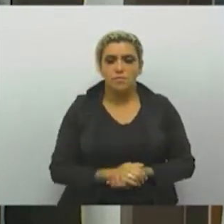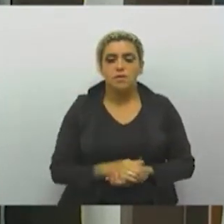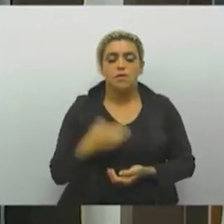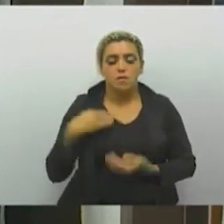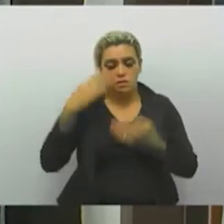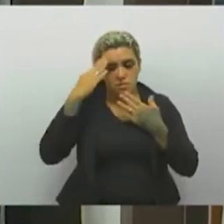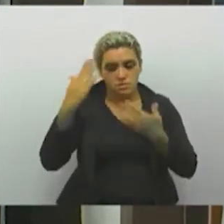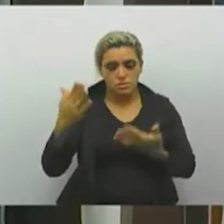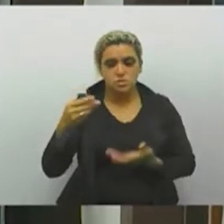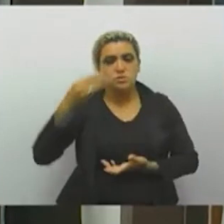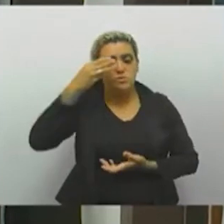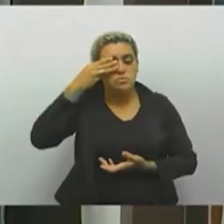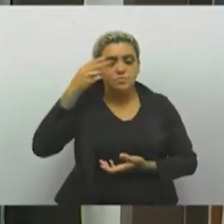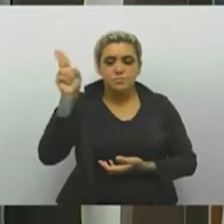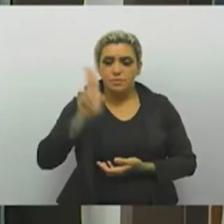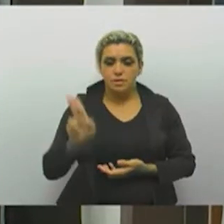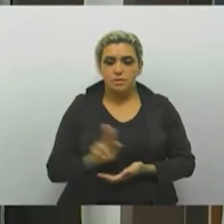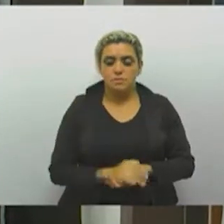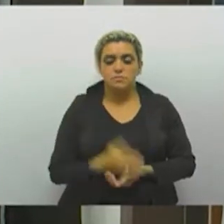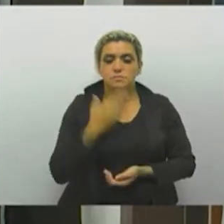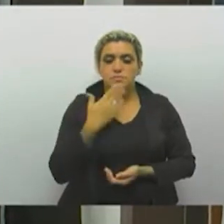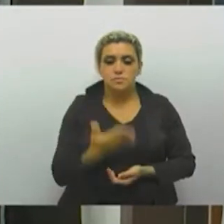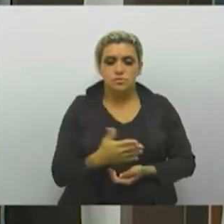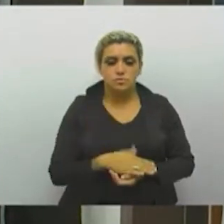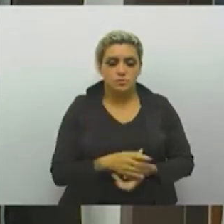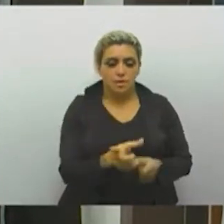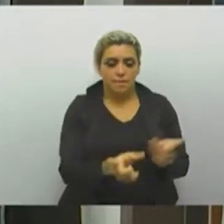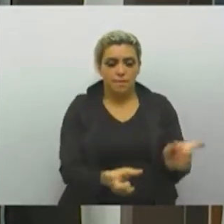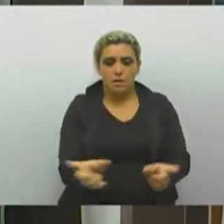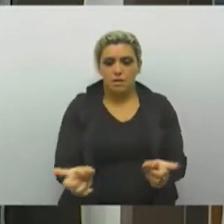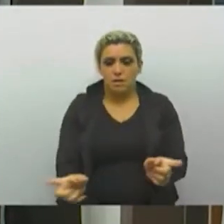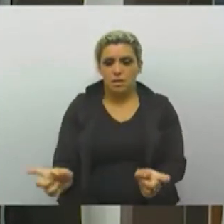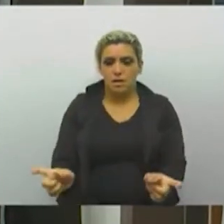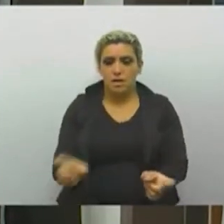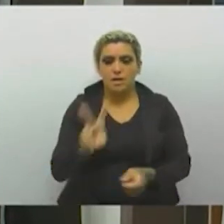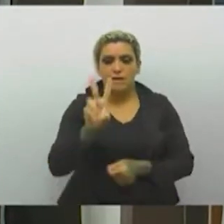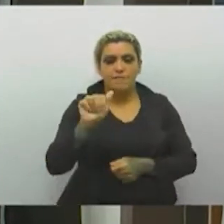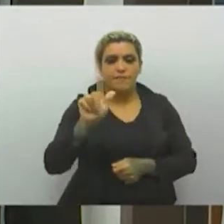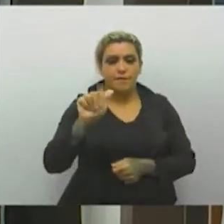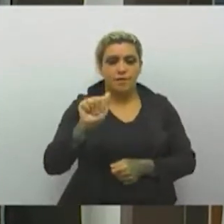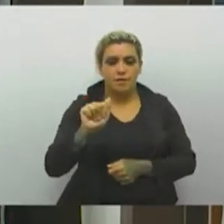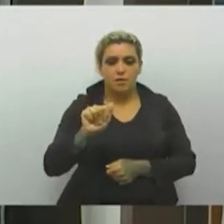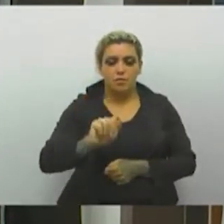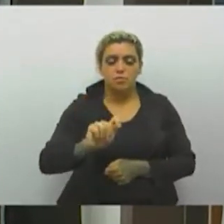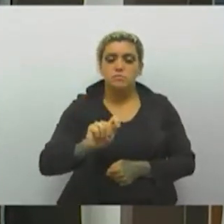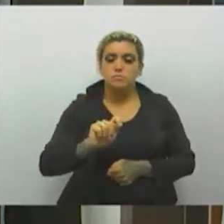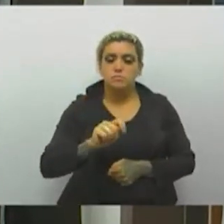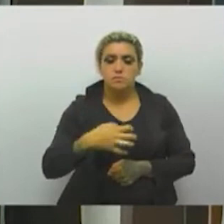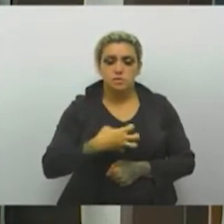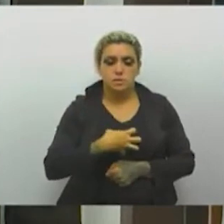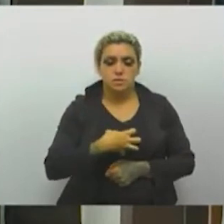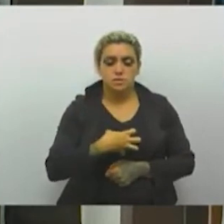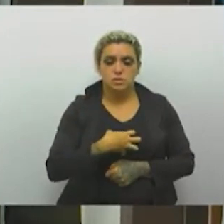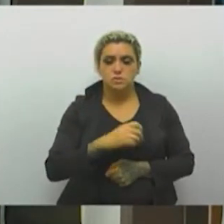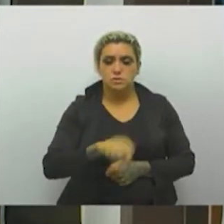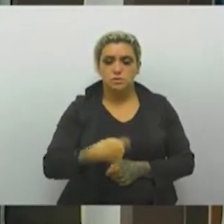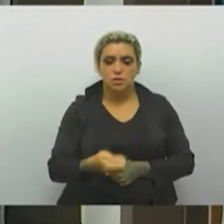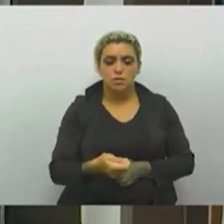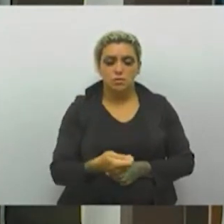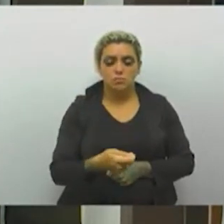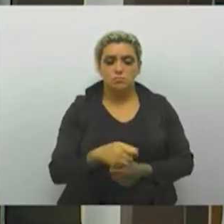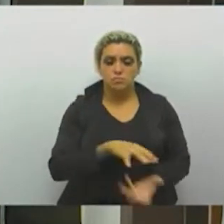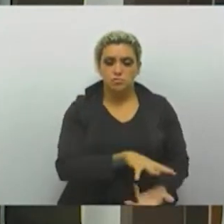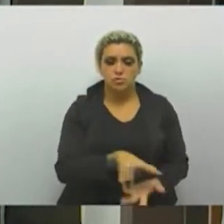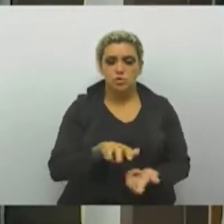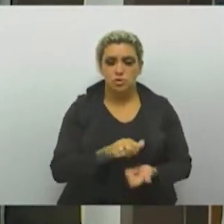Piratas que foi uma indicação um pedido nosso eles demarcaram lá a vaga certinho com o símbolo mundial do autismo e a gente tá